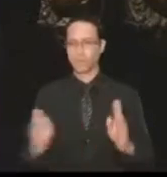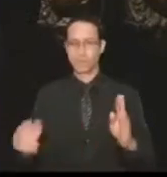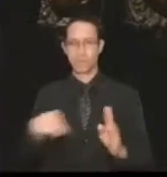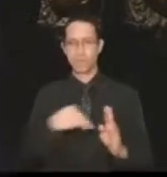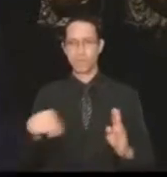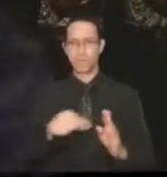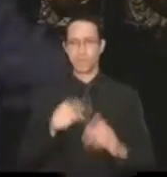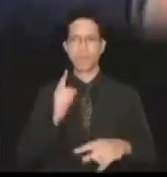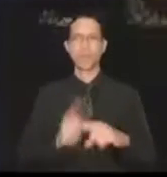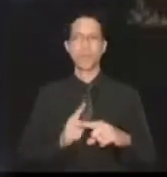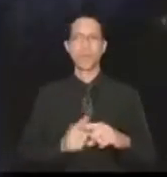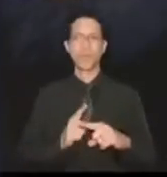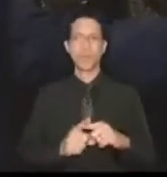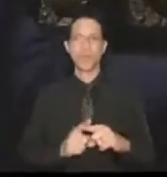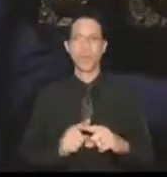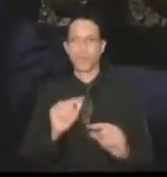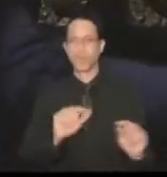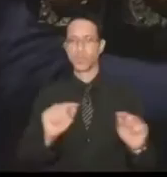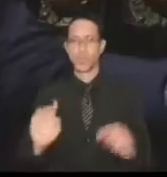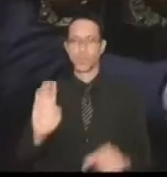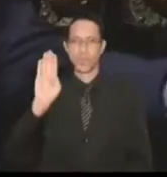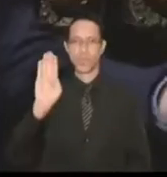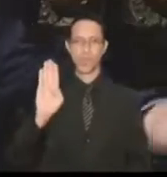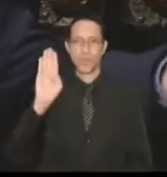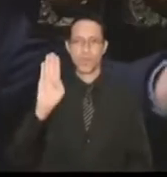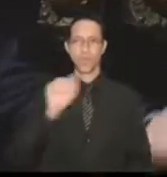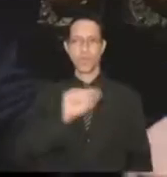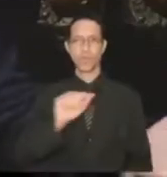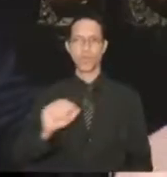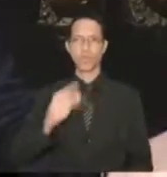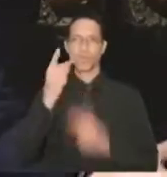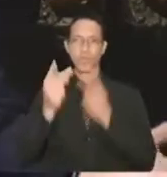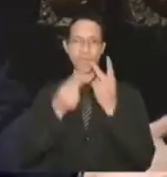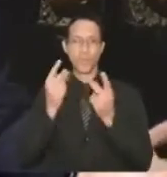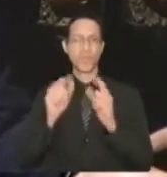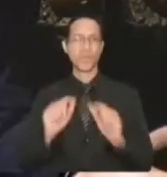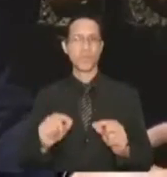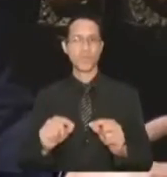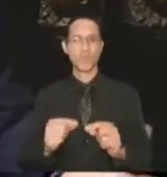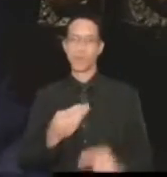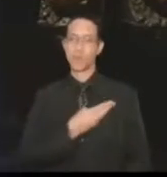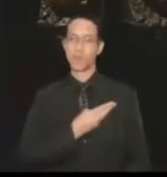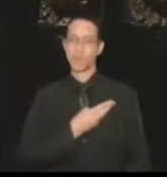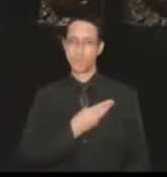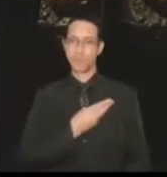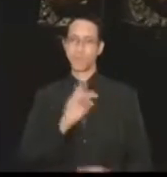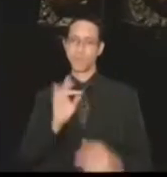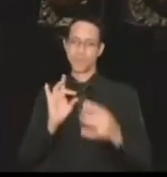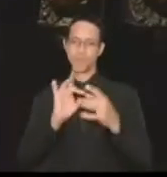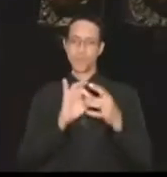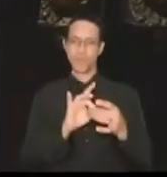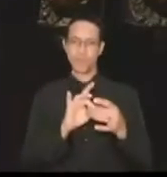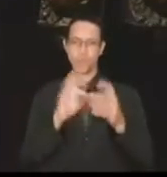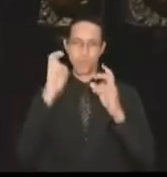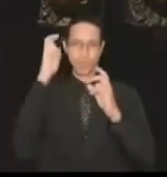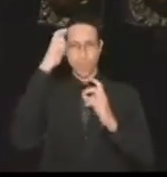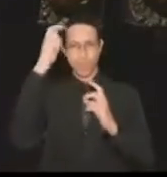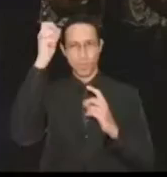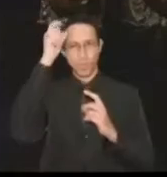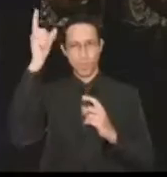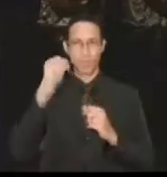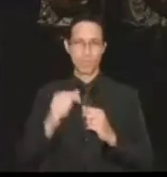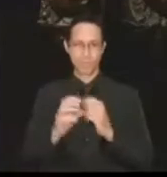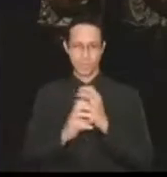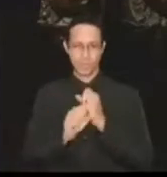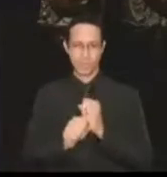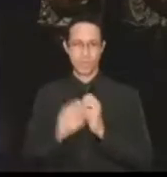os candidatos do governo Eduardo Paes vão ficar dizendo o quê? Que são amigos da cultura? Quando seguram o plano municipal de cultura e